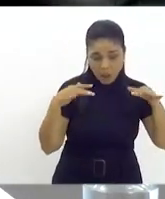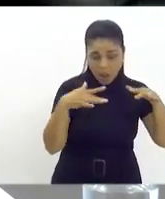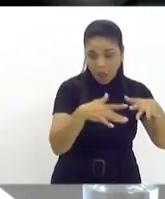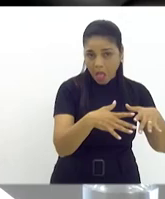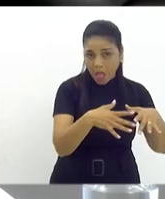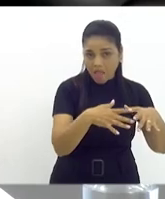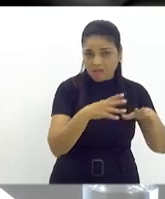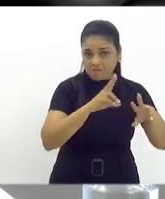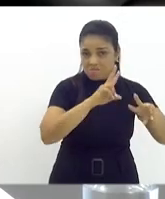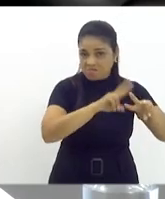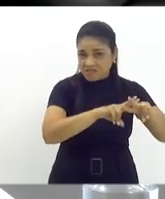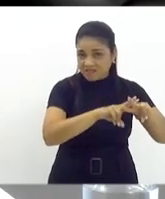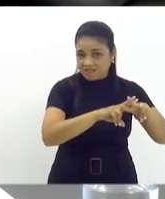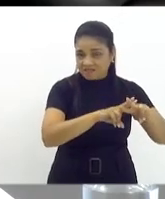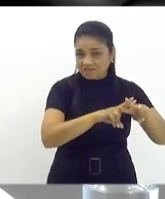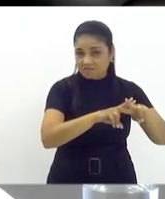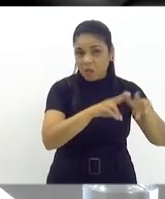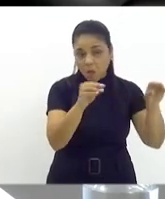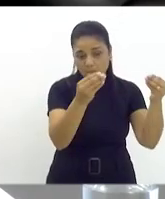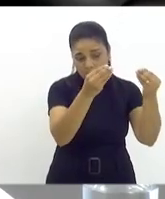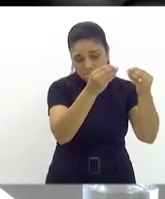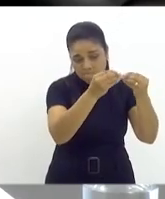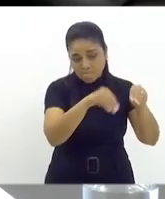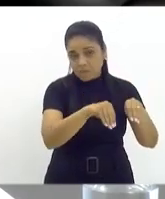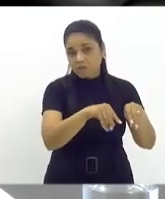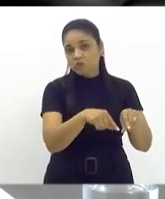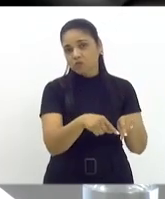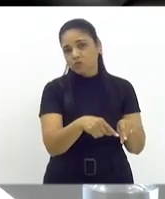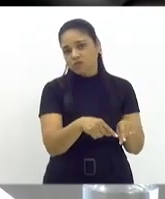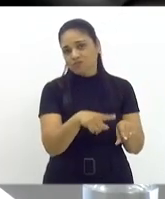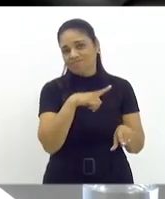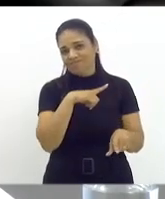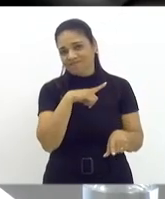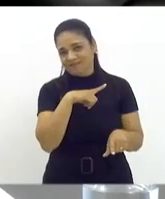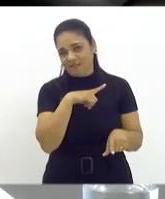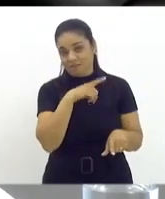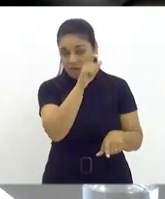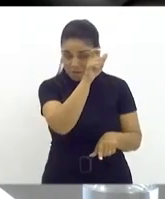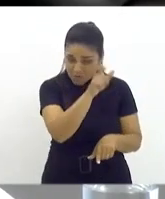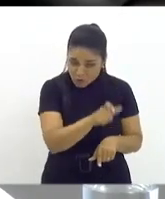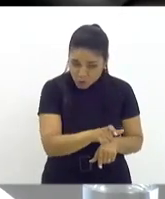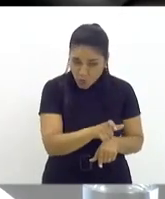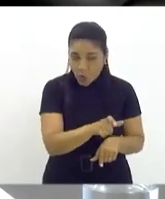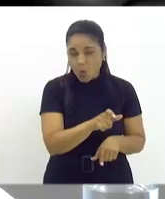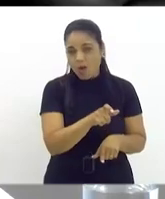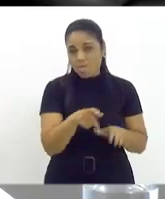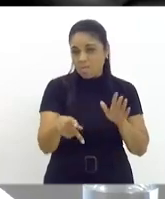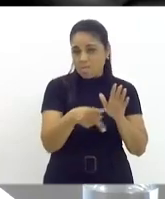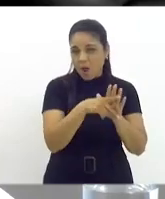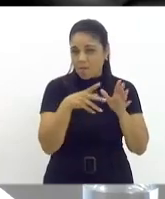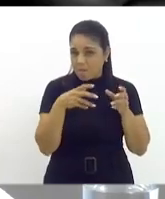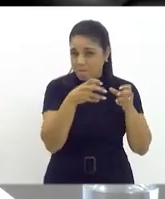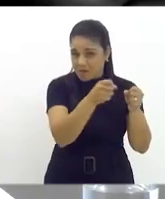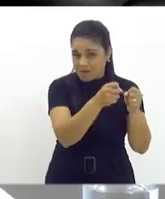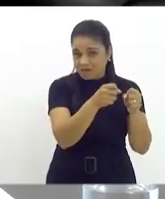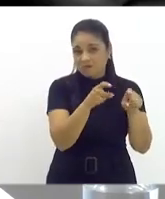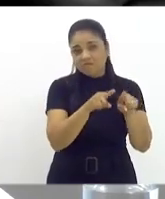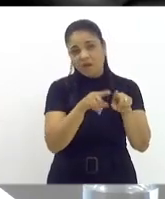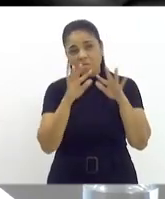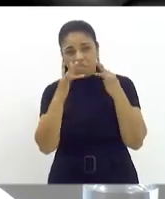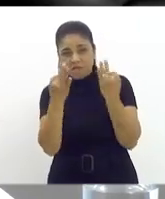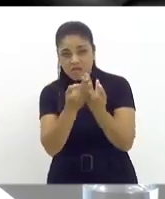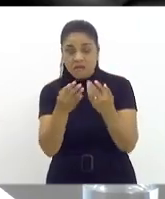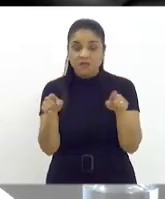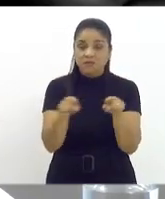traz um prejuízo é não só para pessoa que foi presa para os familiares Mas também é um prejuízo